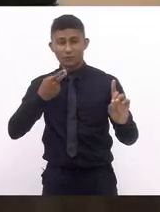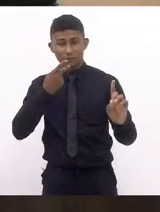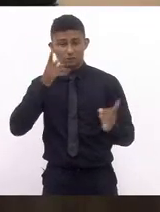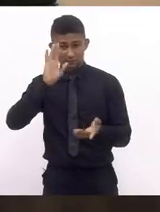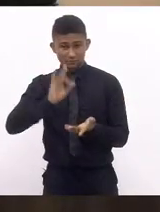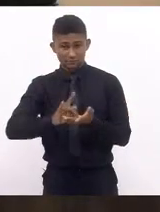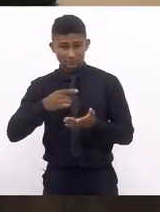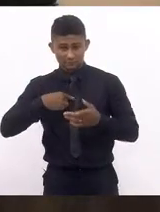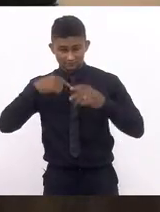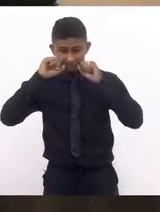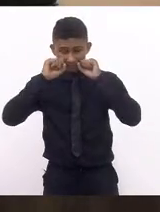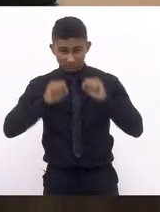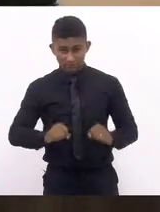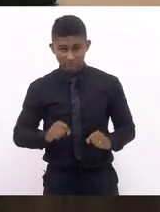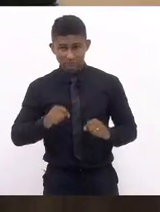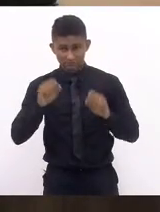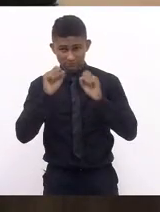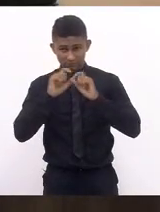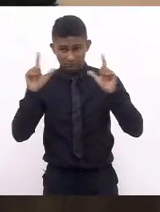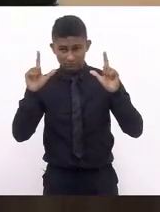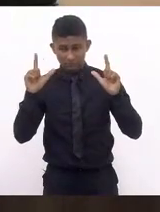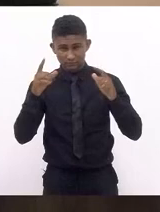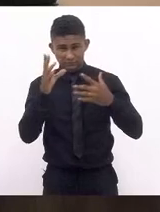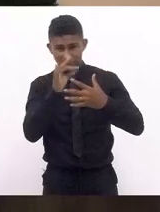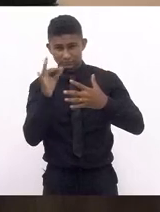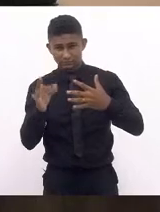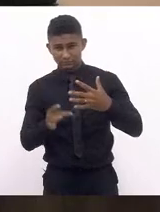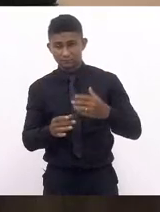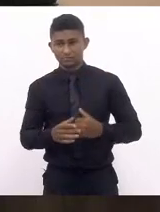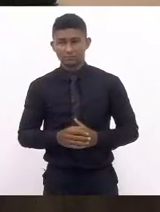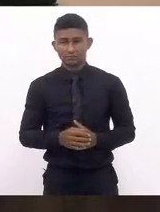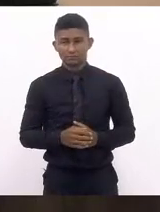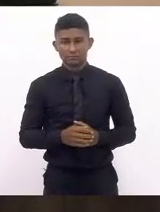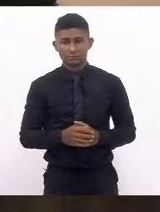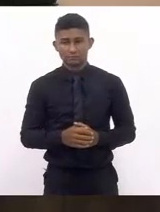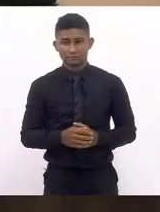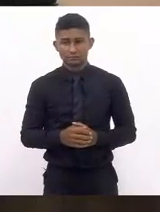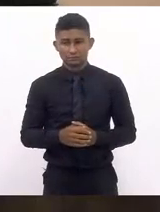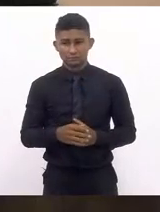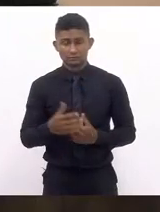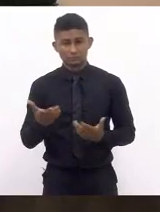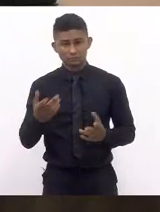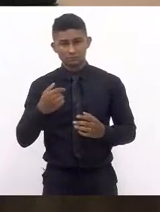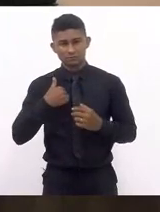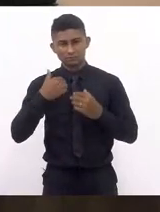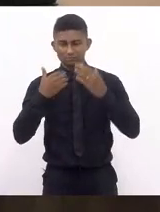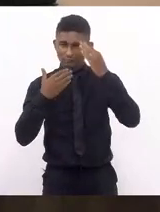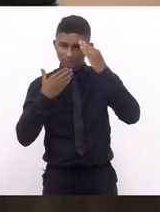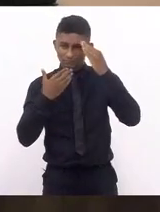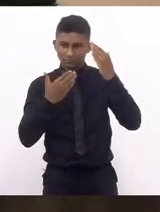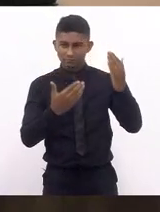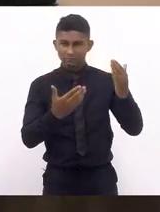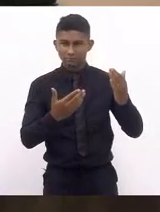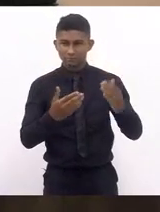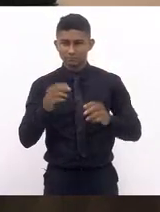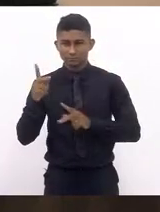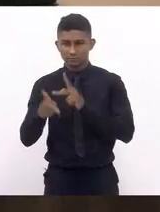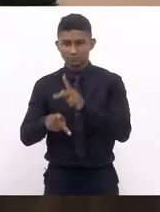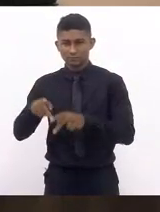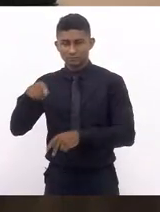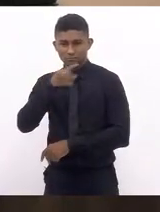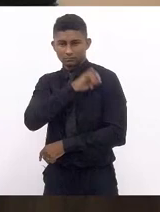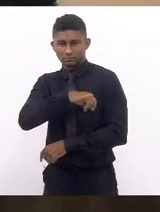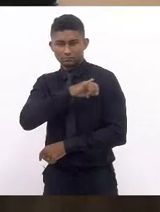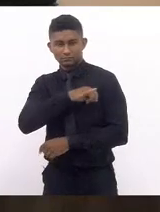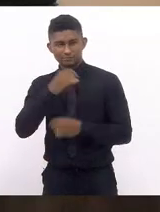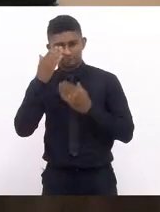testemunho de quem presta atenção nisso nos mínimos detalhes Então eu queria agradecer em nome do povo do Estado do